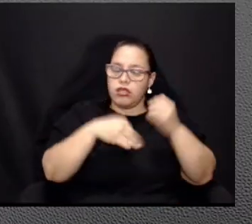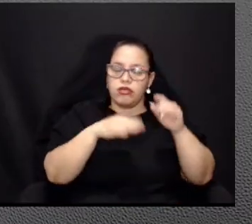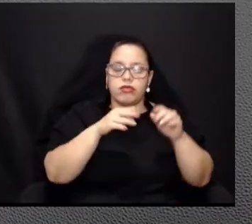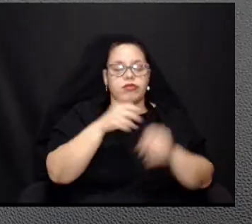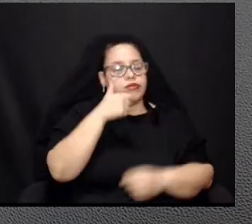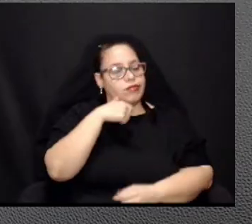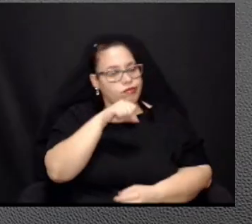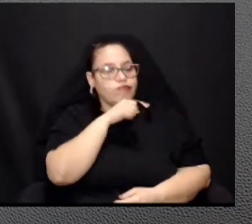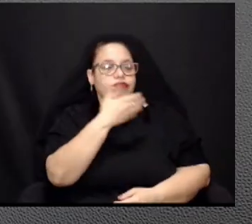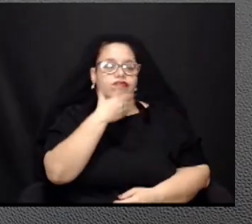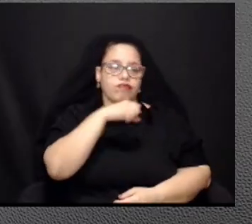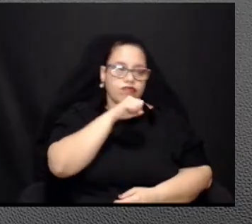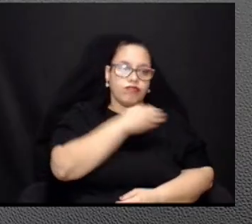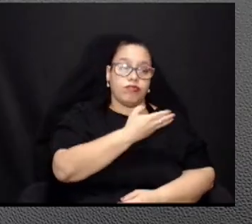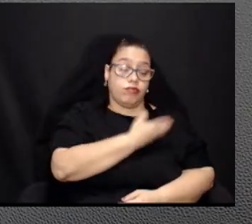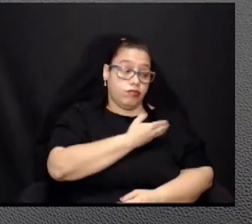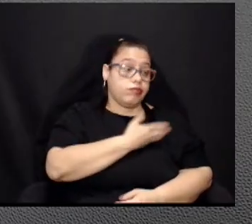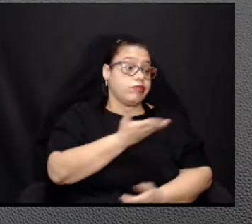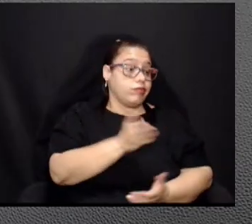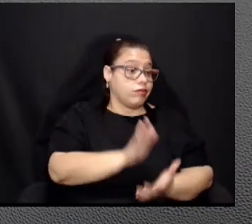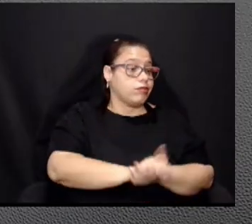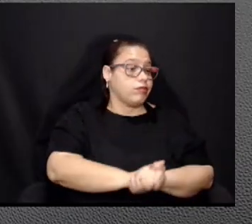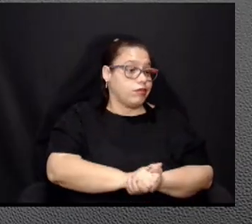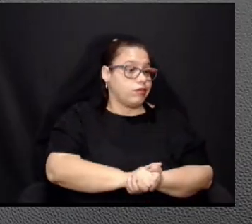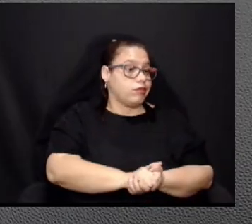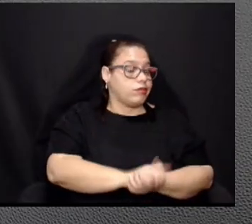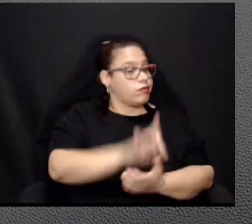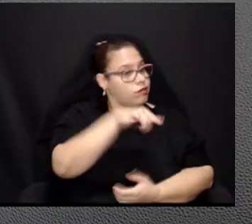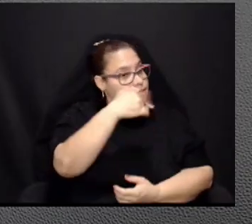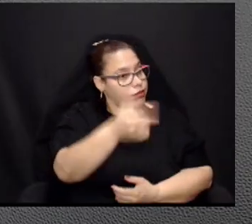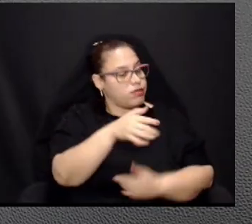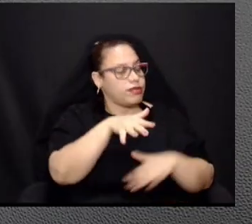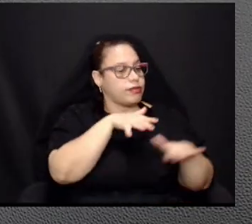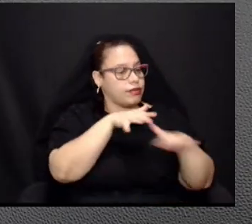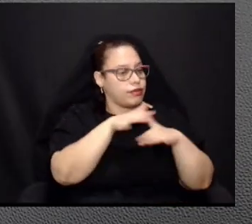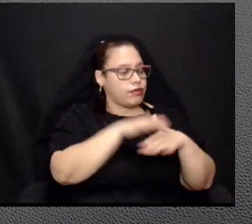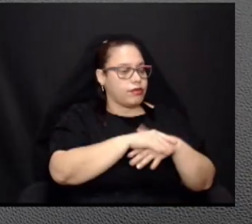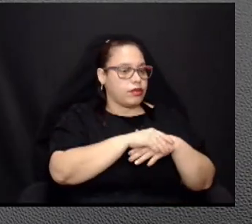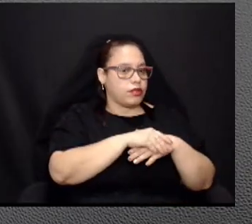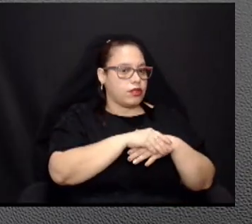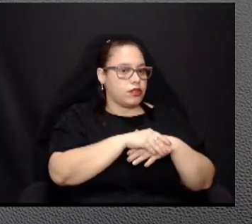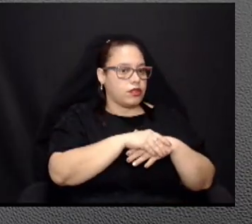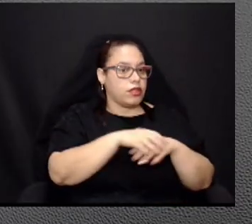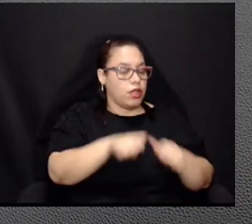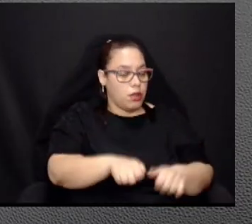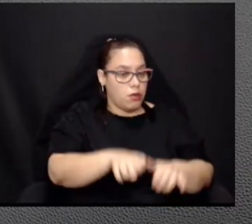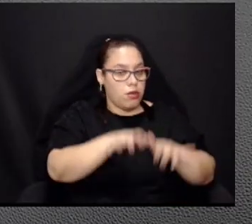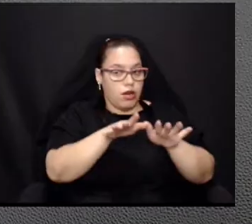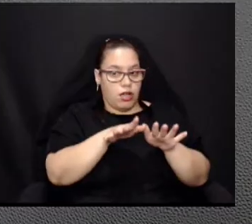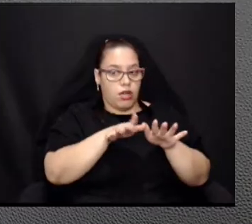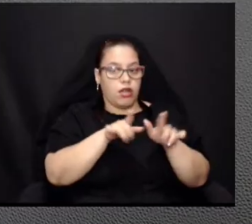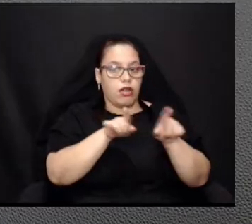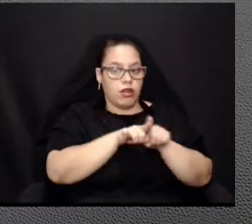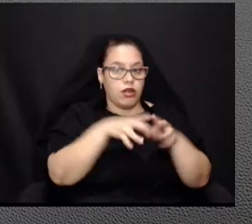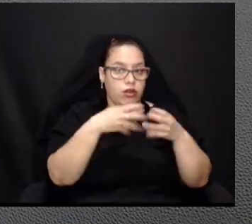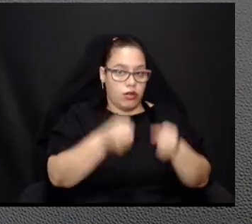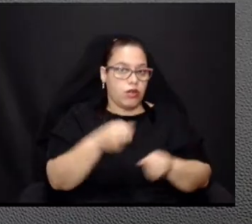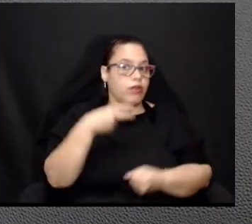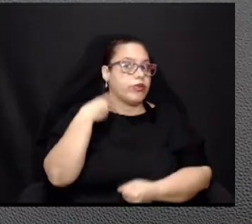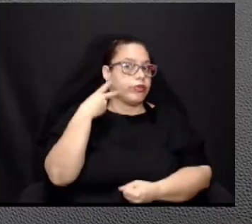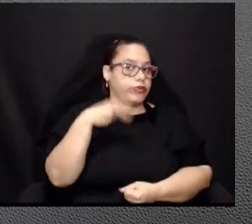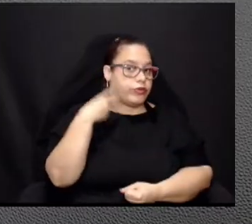colegas, enfim. E aí, depois desse momento em plenário, né, que a gente também recebe o vereador, a gente recebe o